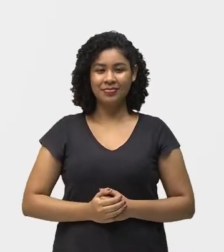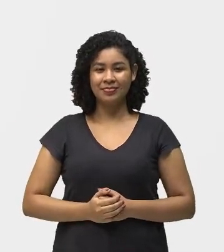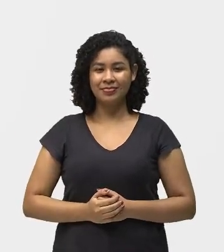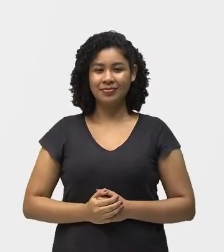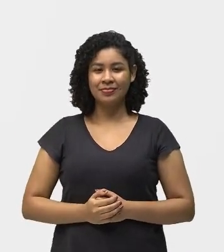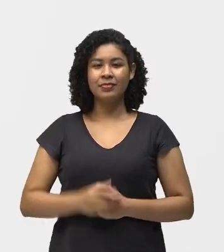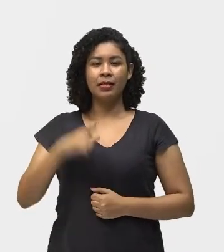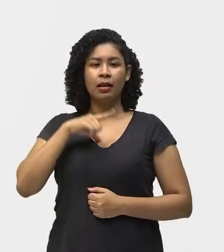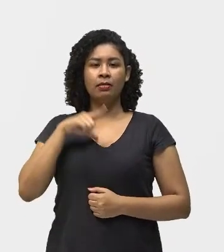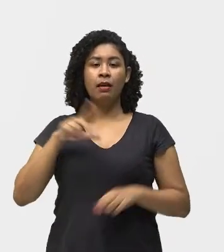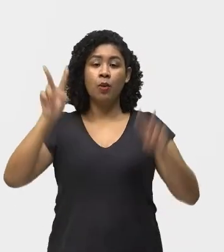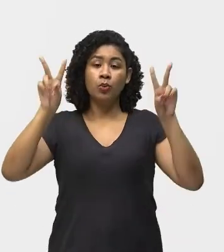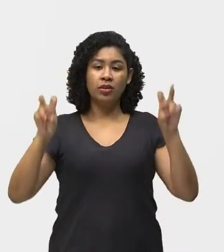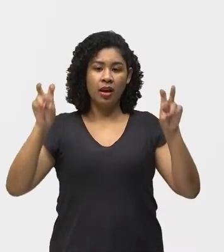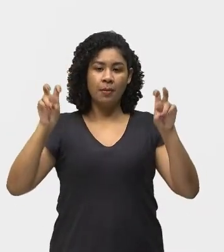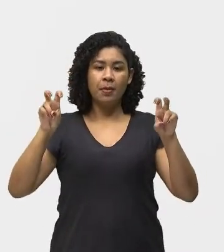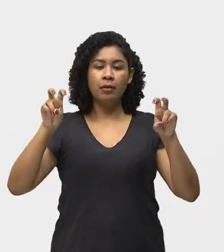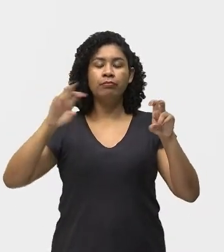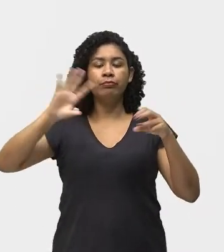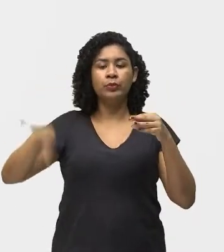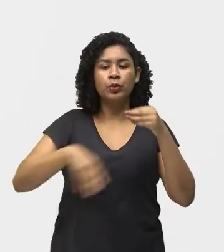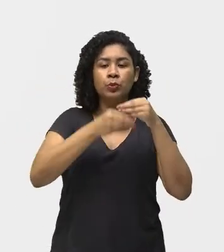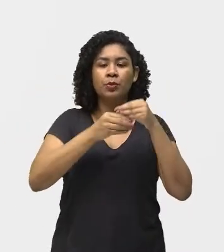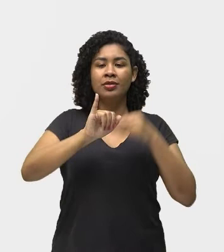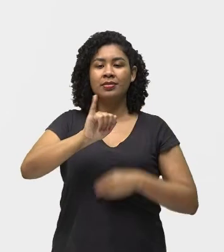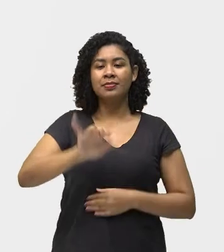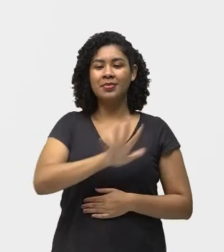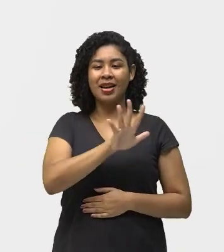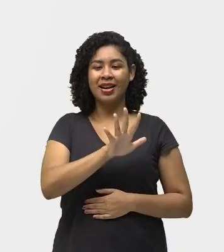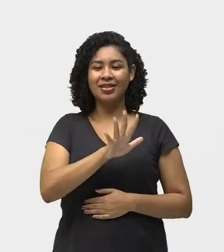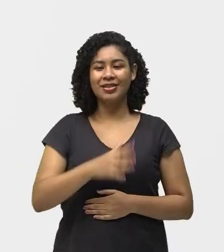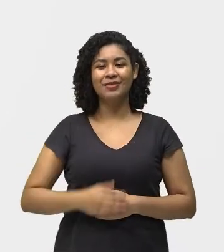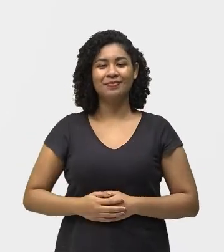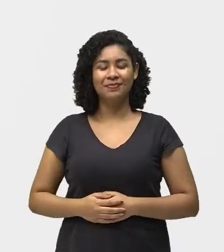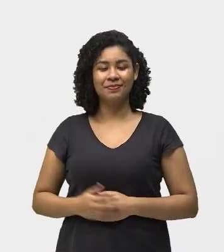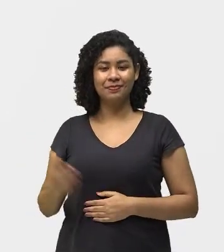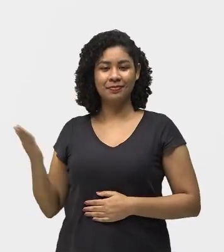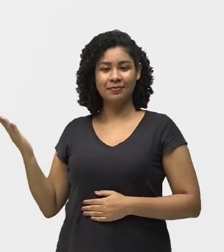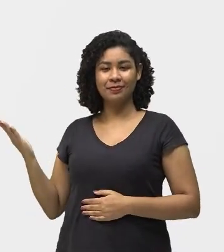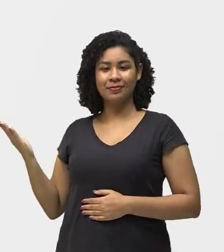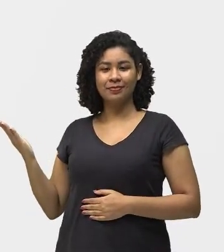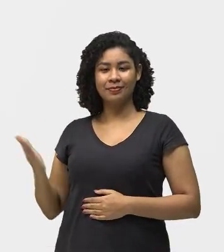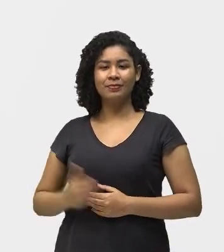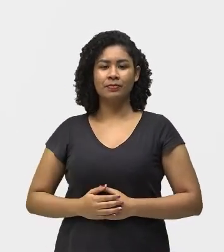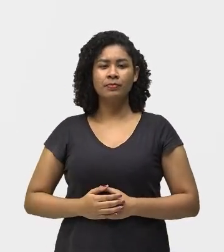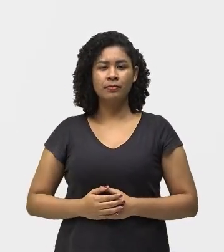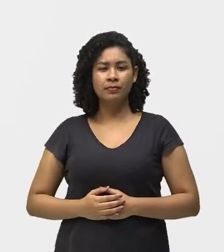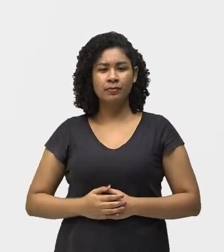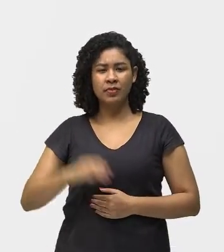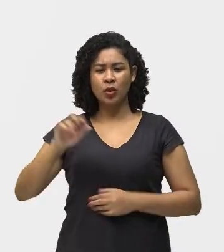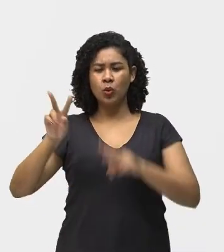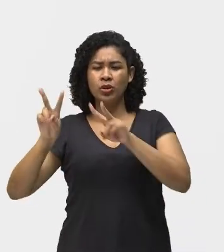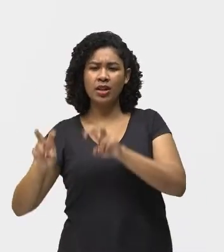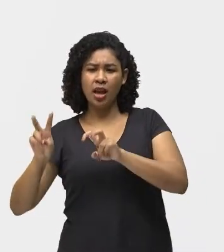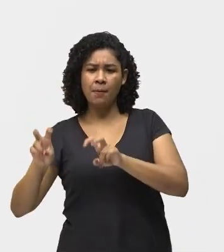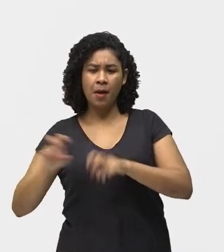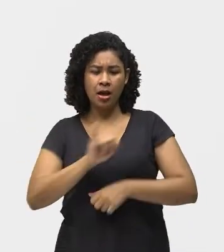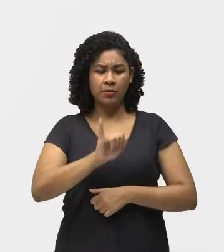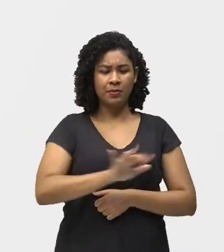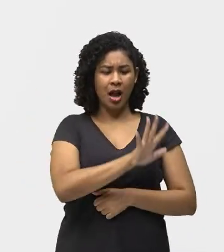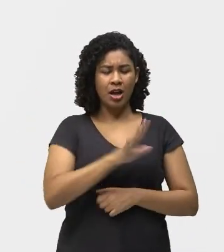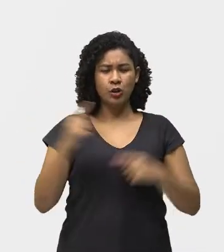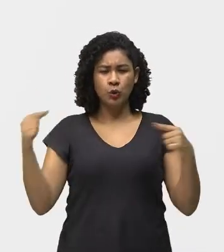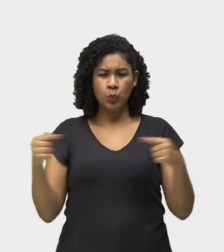com o título estava essa imagem, não é? O título é Computer Science. A imagem confere com o título? Confere, olha